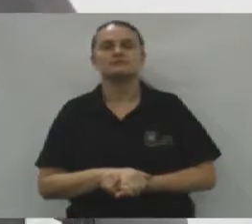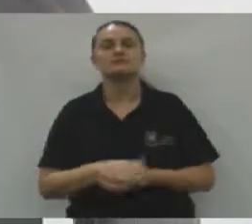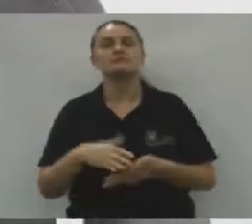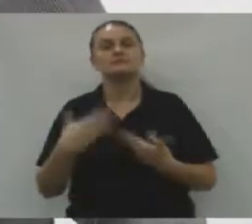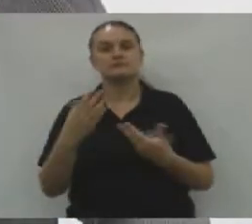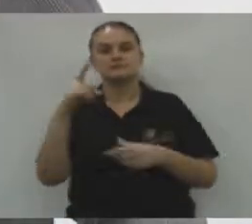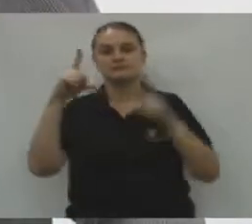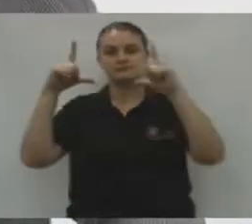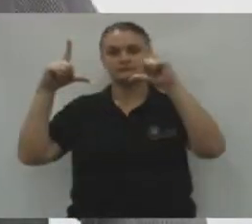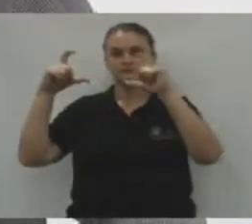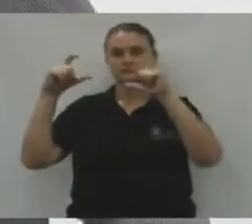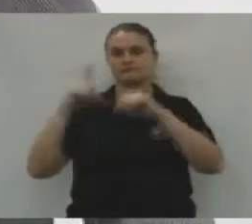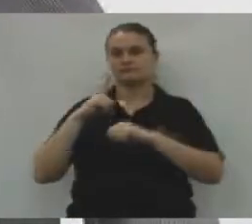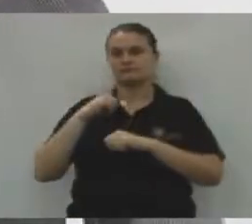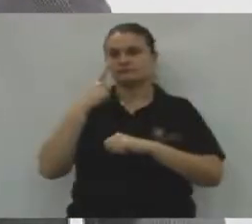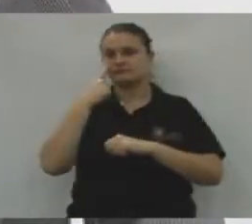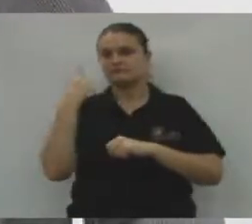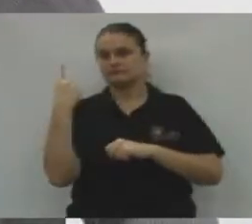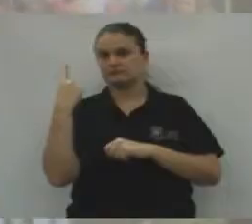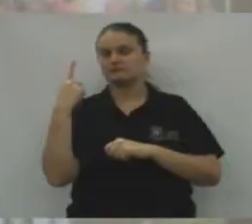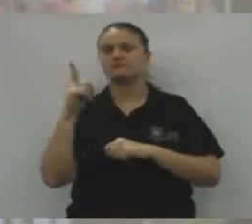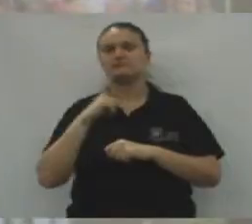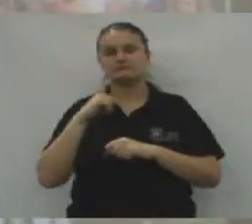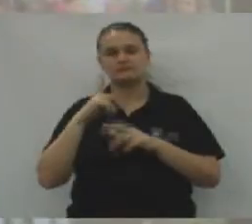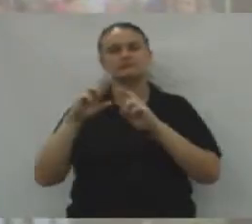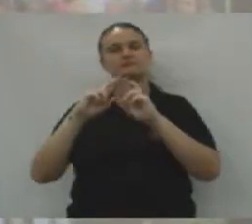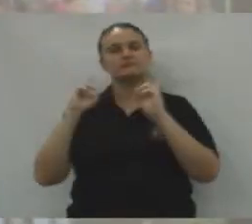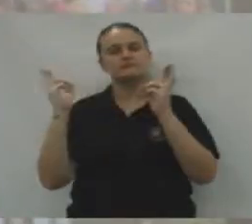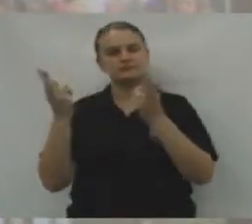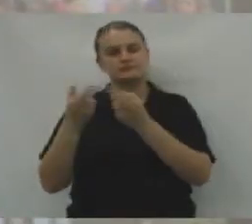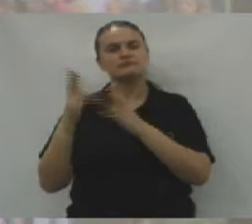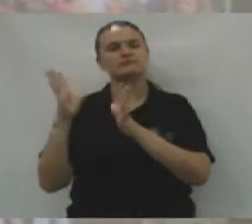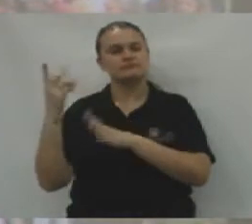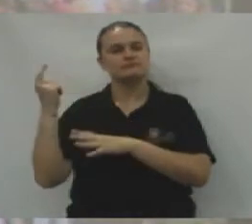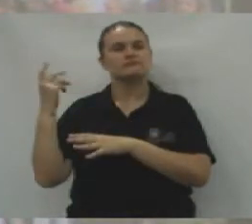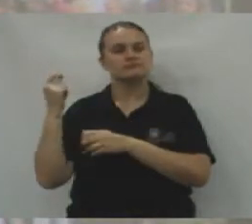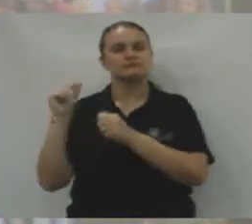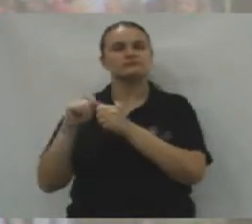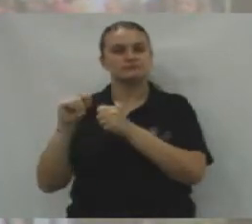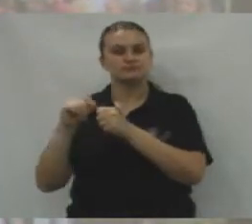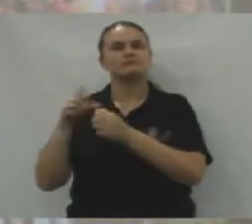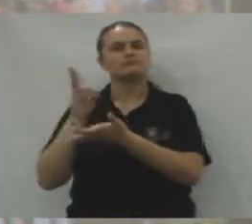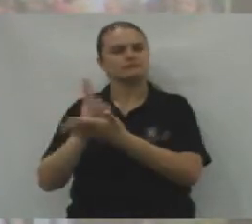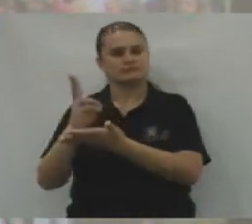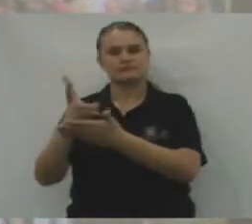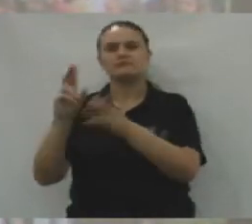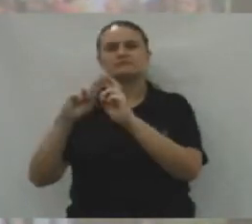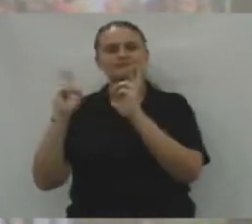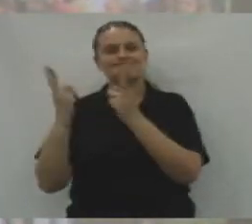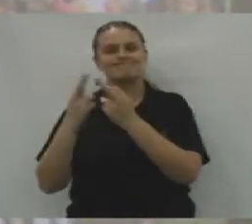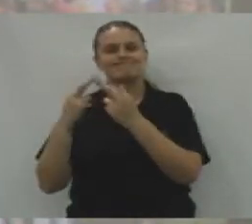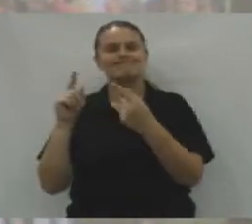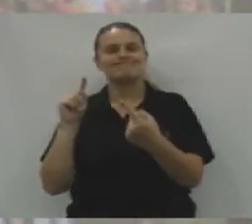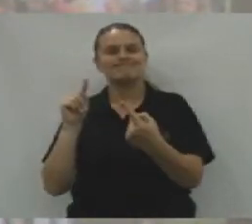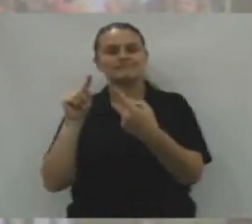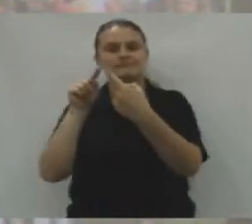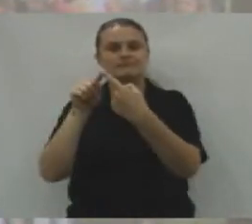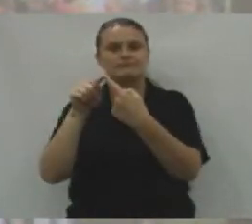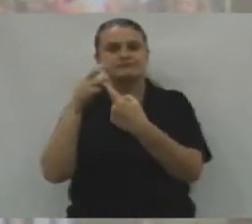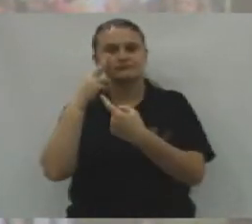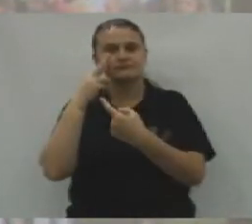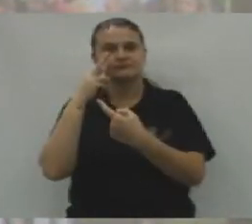Essa foto representa uma das inúmeras reuniões que foram realizadas até chegar no ponto que vocês